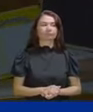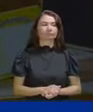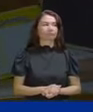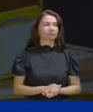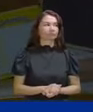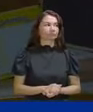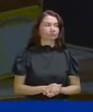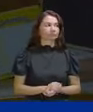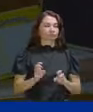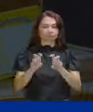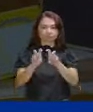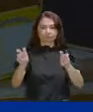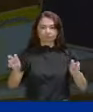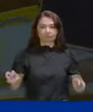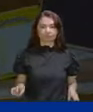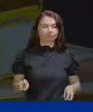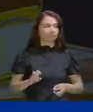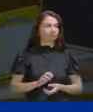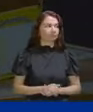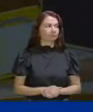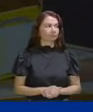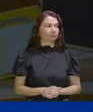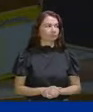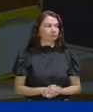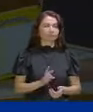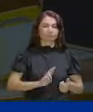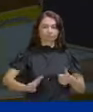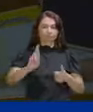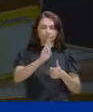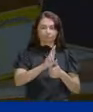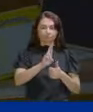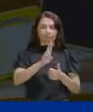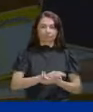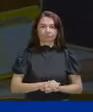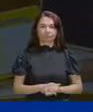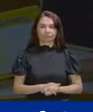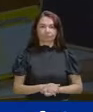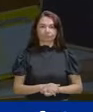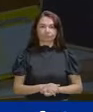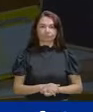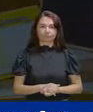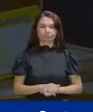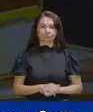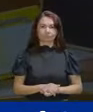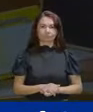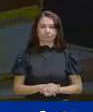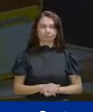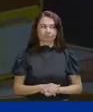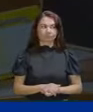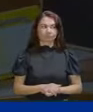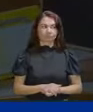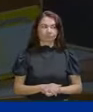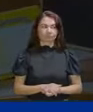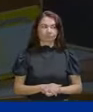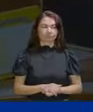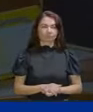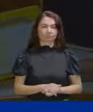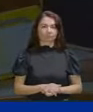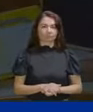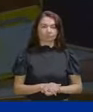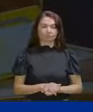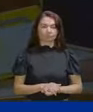Demais colegas, eminentes pares, doutora procuradora. Foco na juíza Tina Souza.